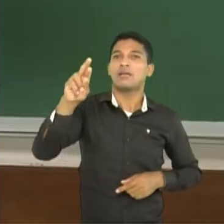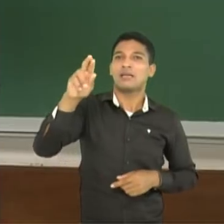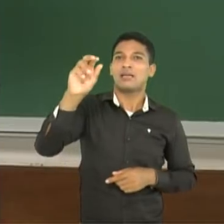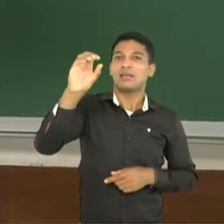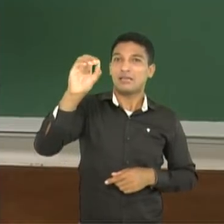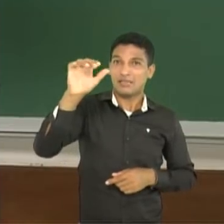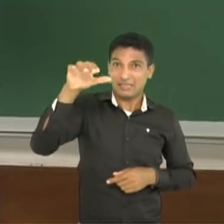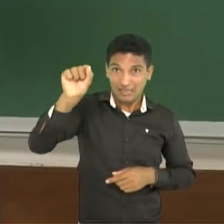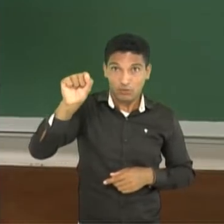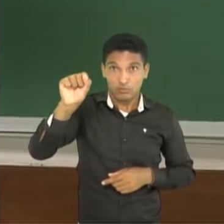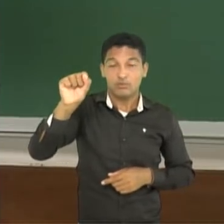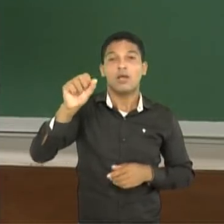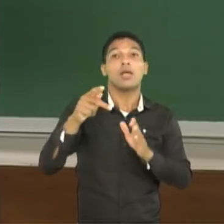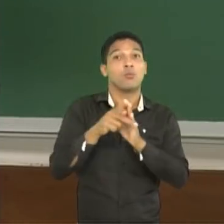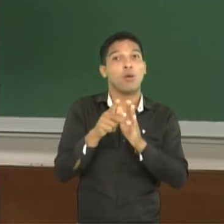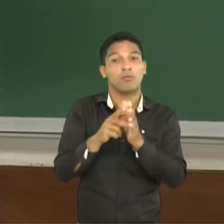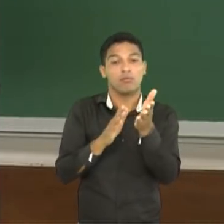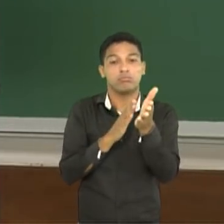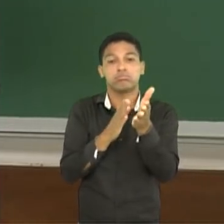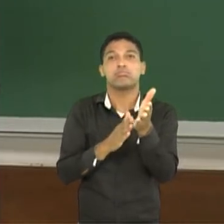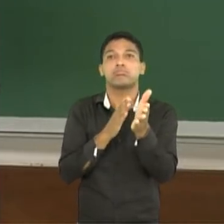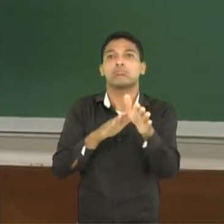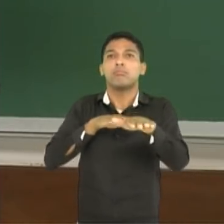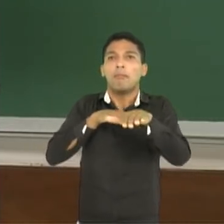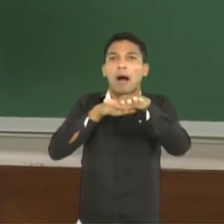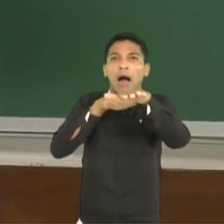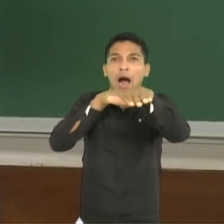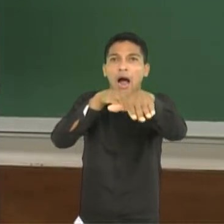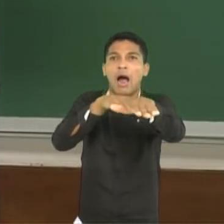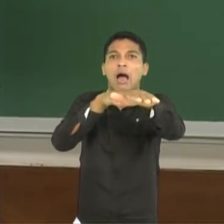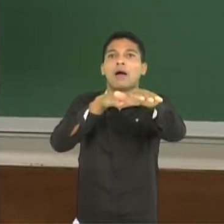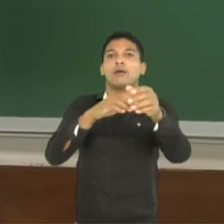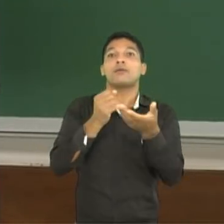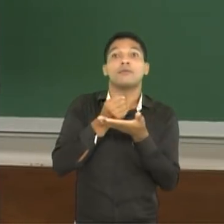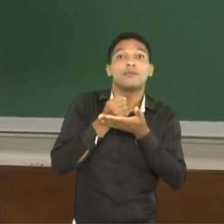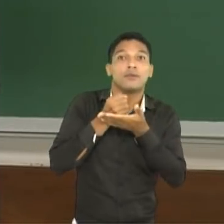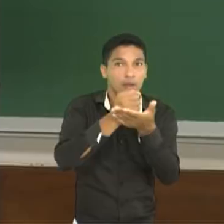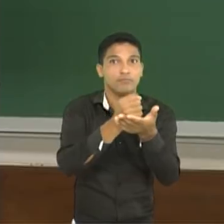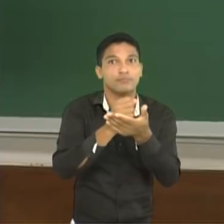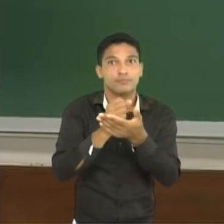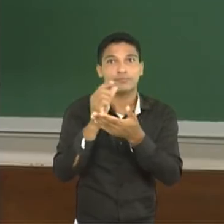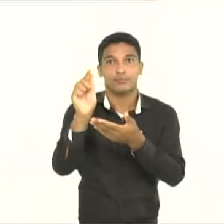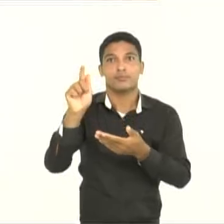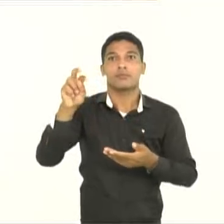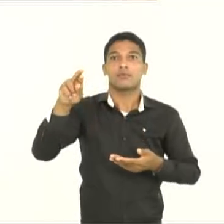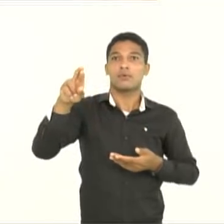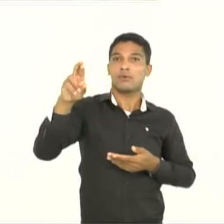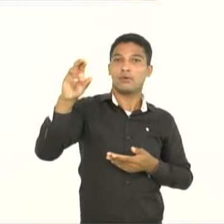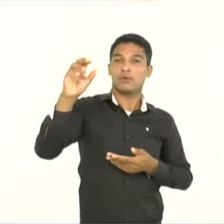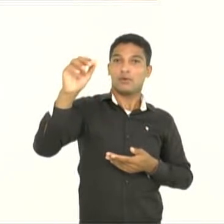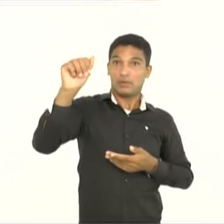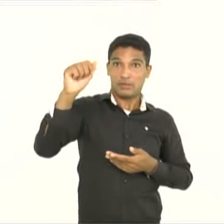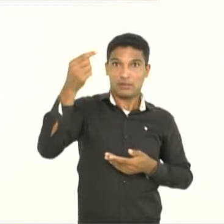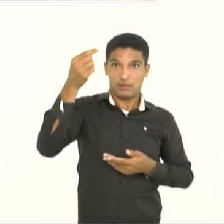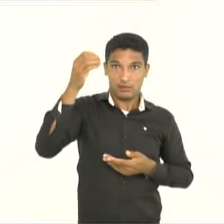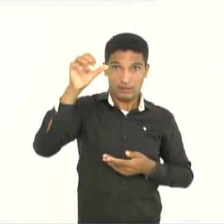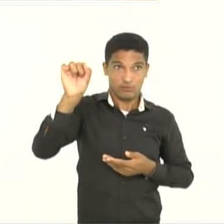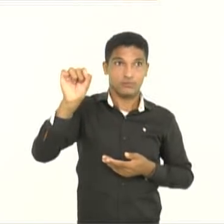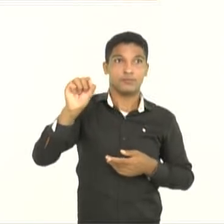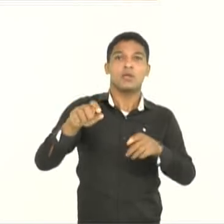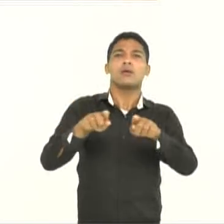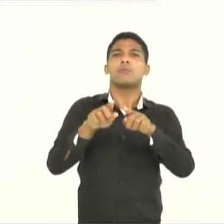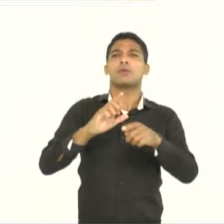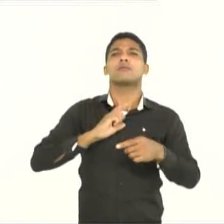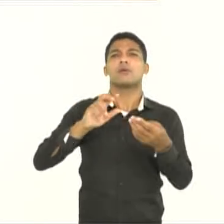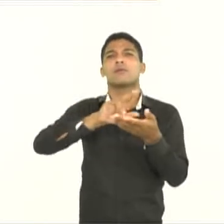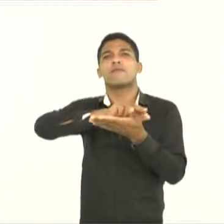ferrovias até chegar nos portos. Então, a importância ali das redes de transporte, certo? Conta com várias estradas, como a Regis Bittencourt,